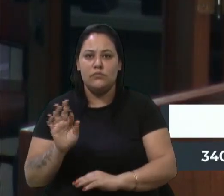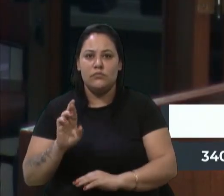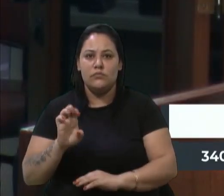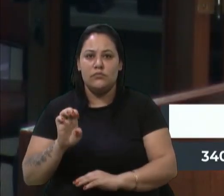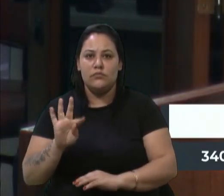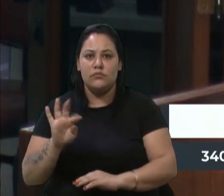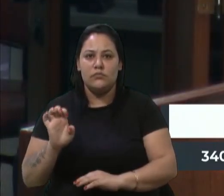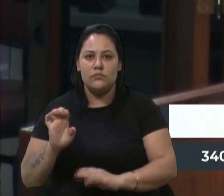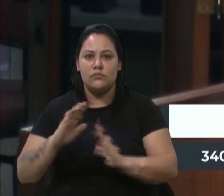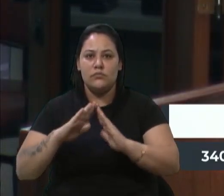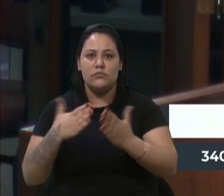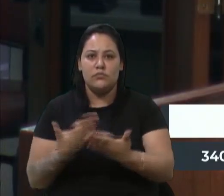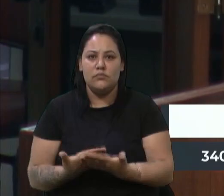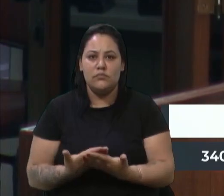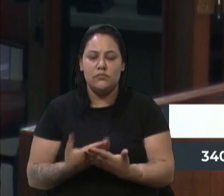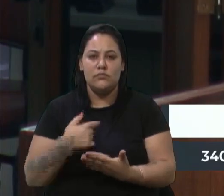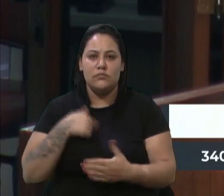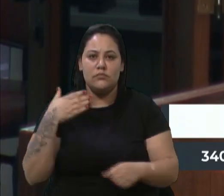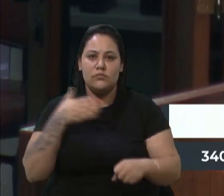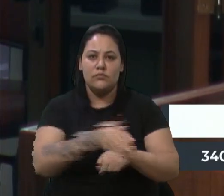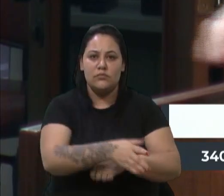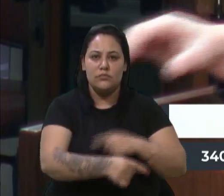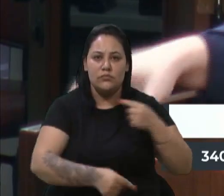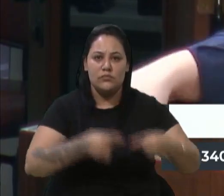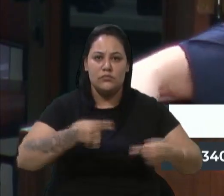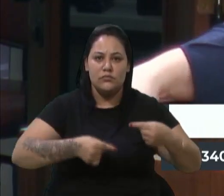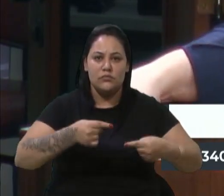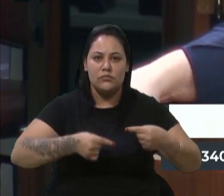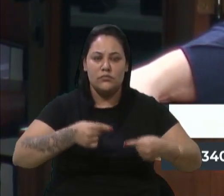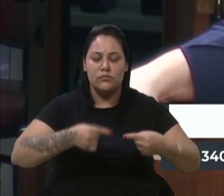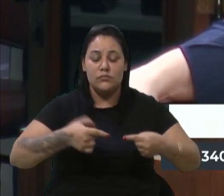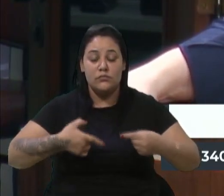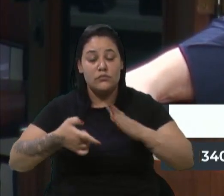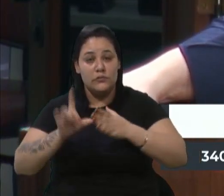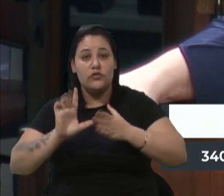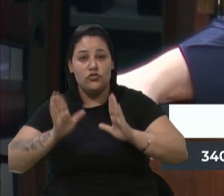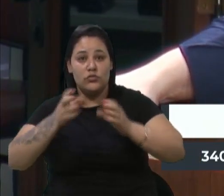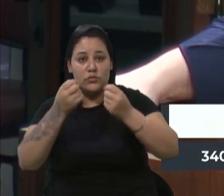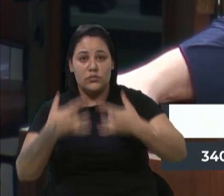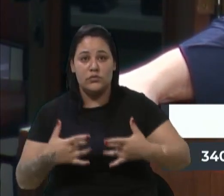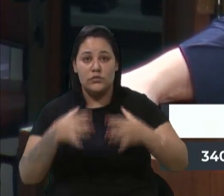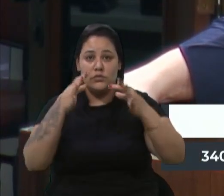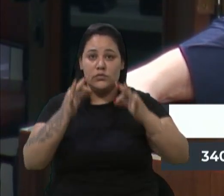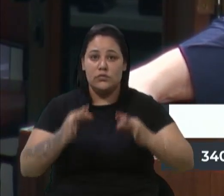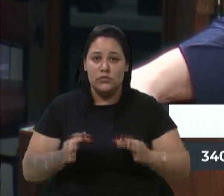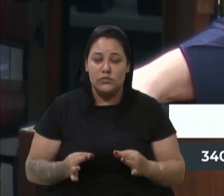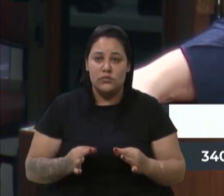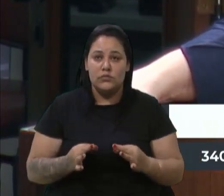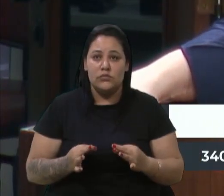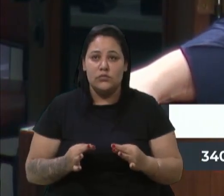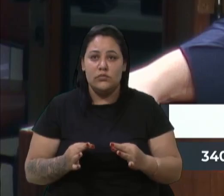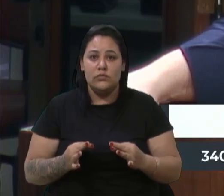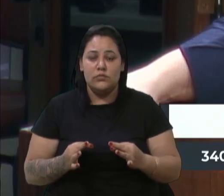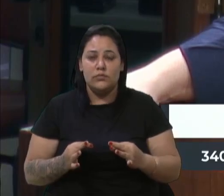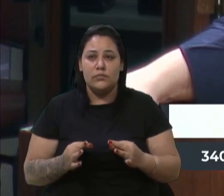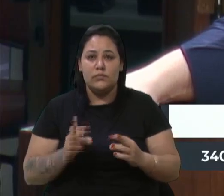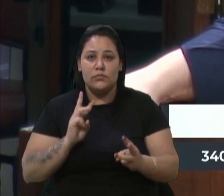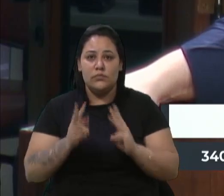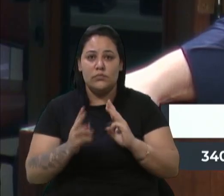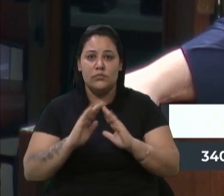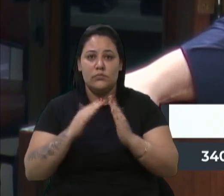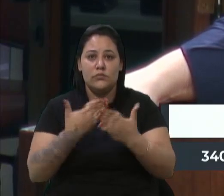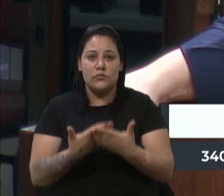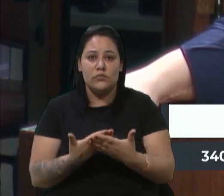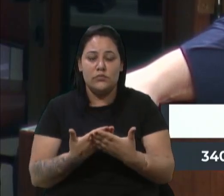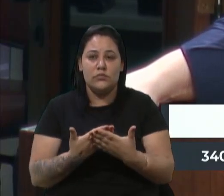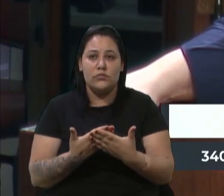a gente entra num debate aqui, antes eu falei das questões, né, do fretamento, e não deixa de ser o escolar também, e um